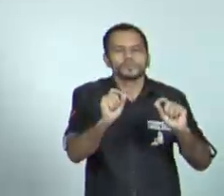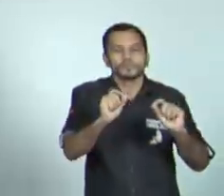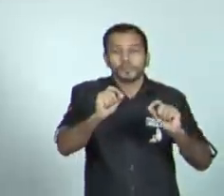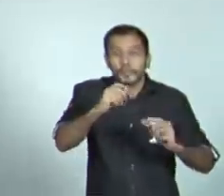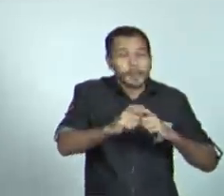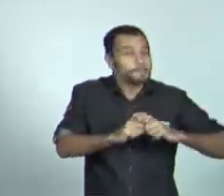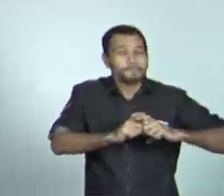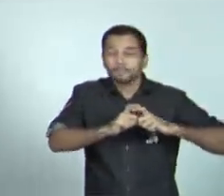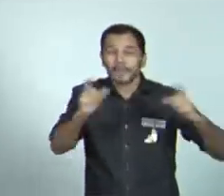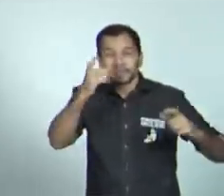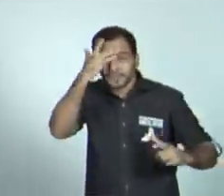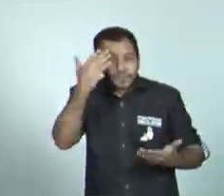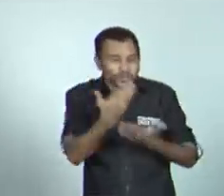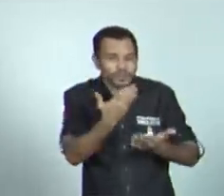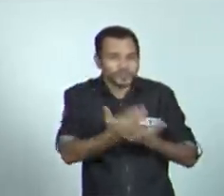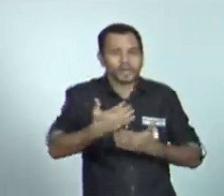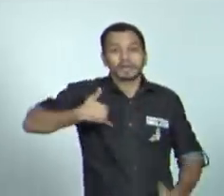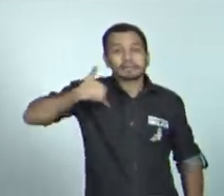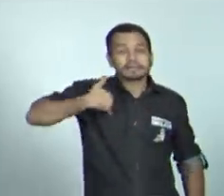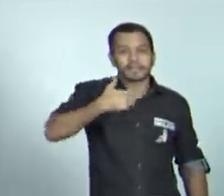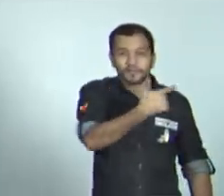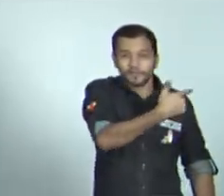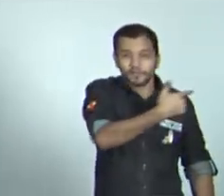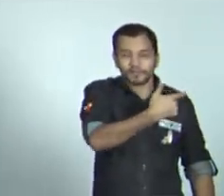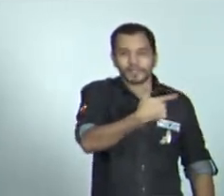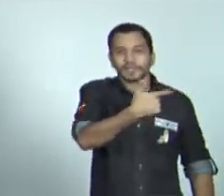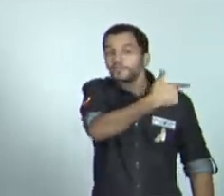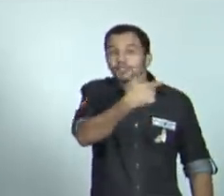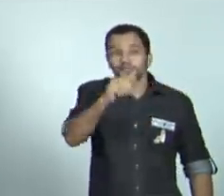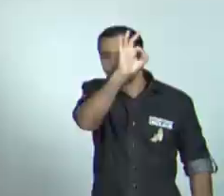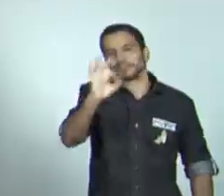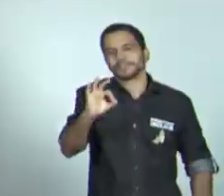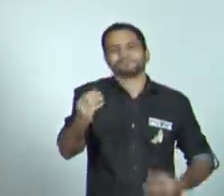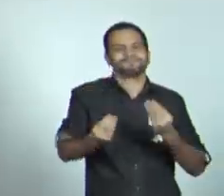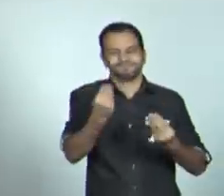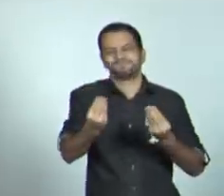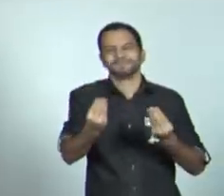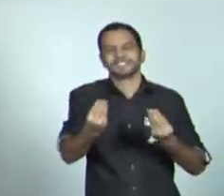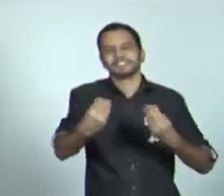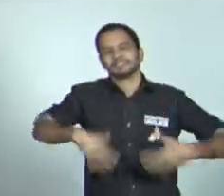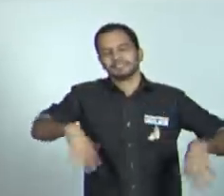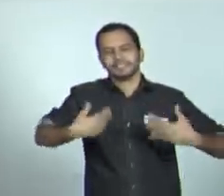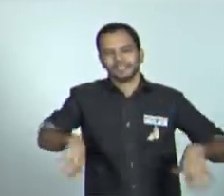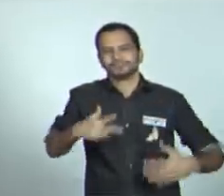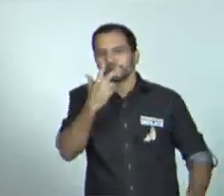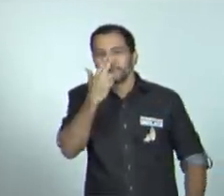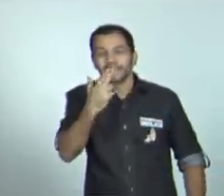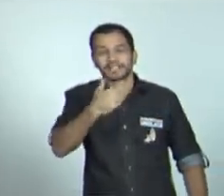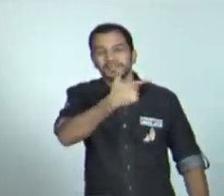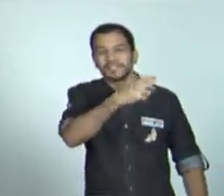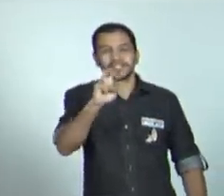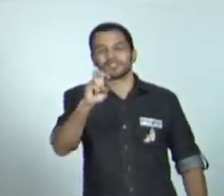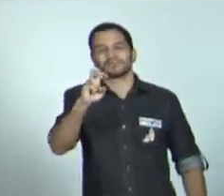na rede estadual de ensino é de 22,6 por centro há quase 25